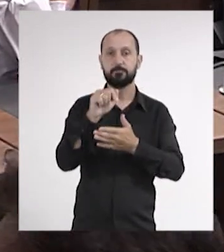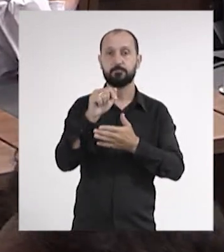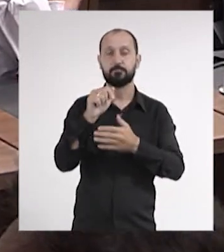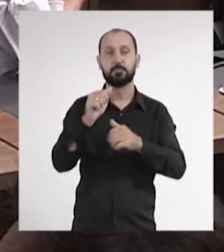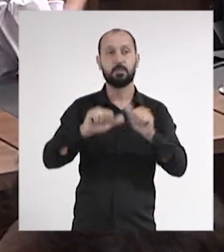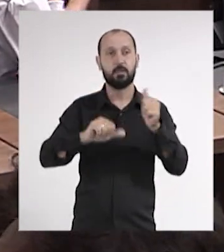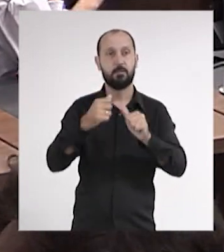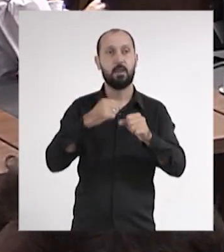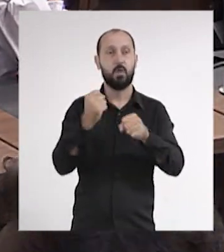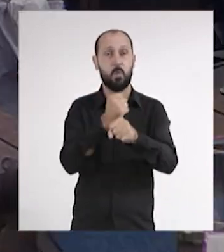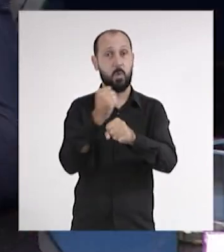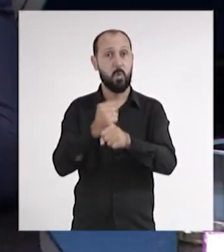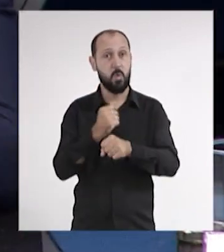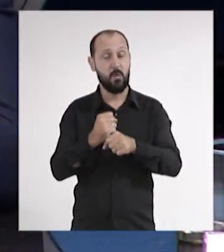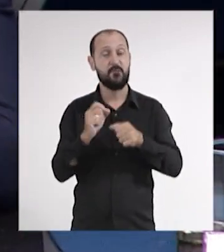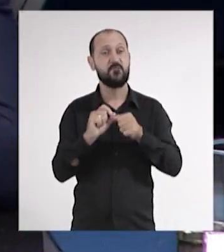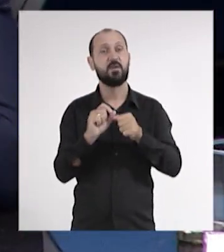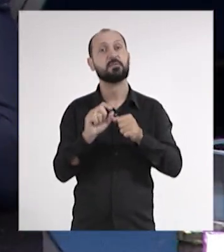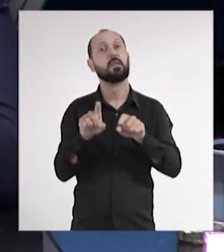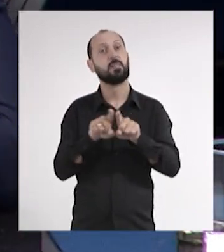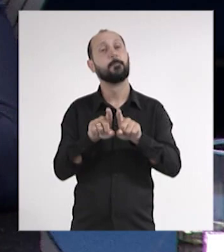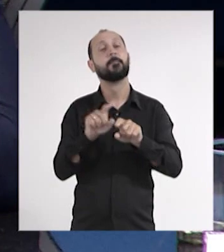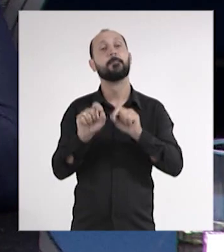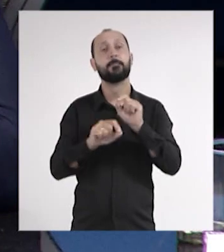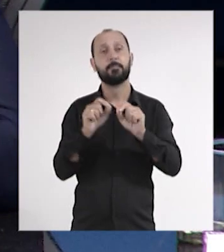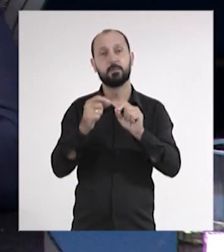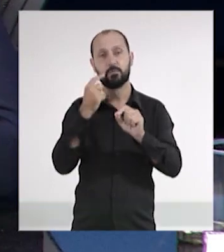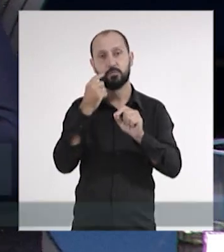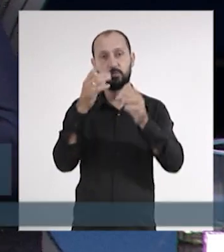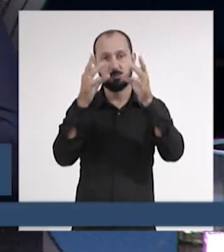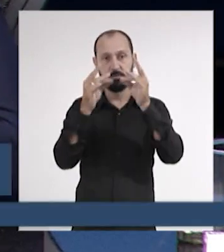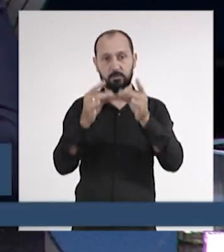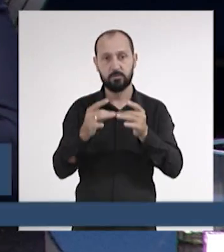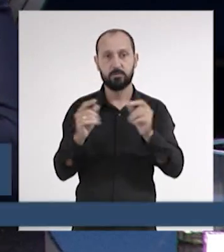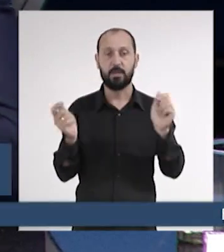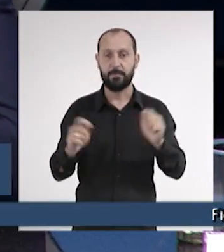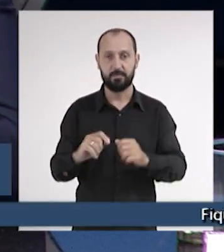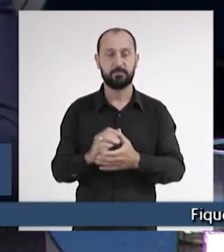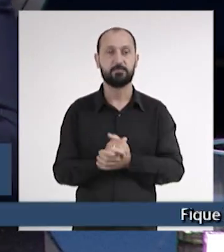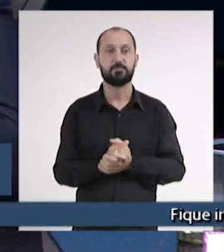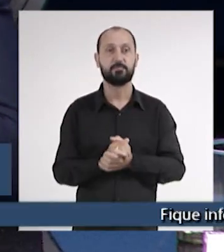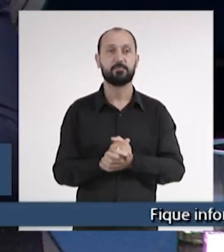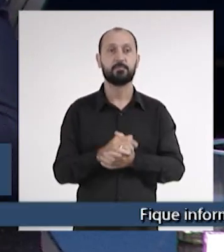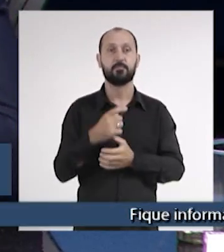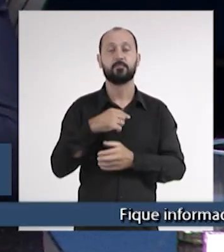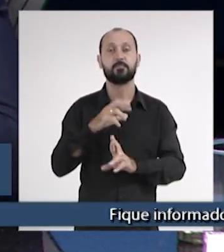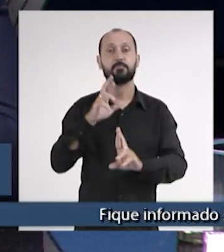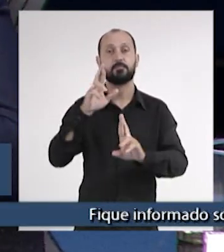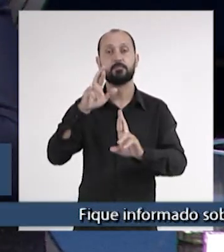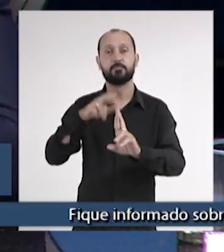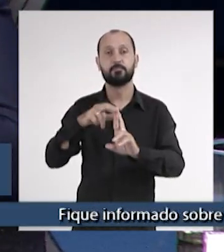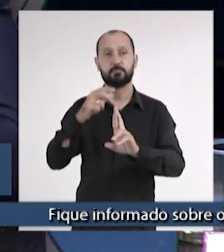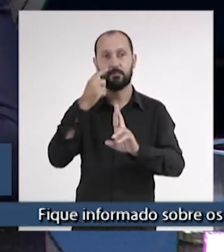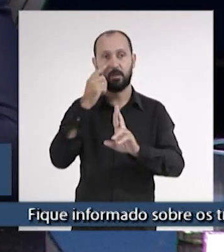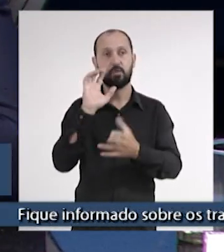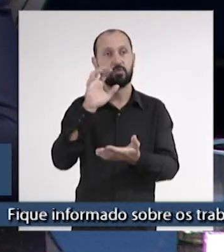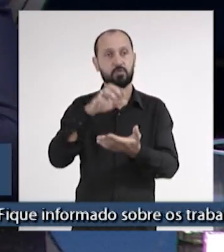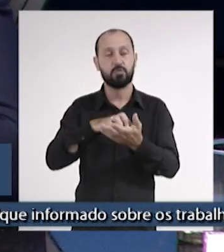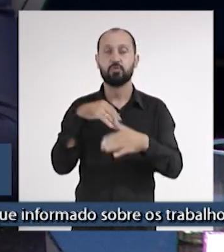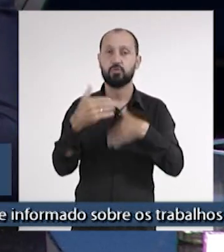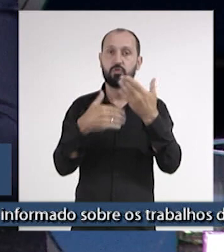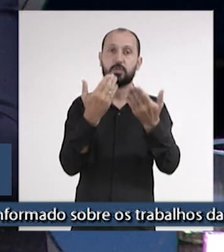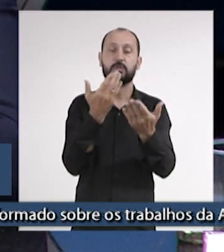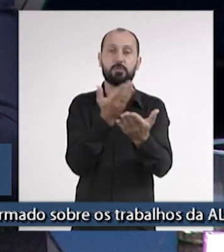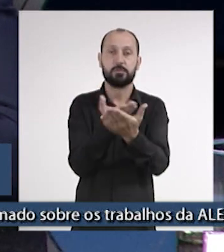obras efetivamente, inclusive dos parâmetros de desempenho. A esse respeito, a agência tem evoluído seus